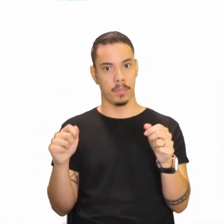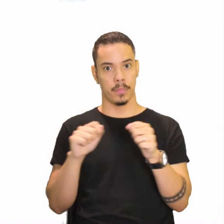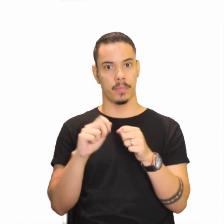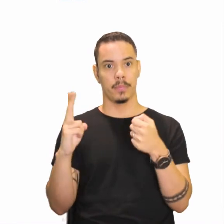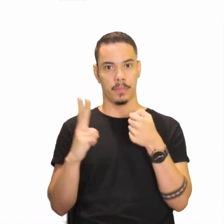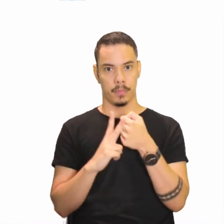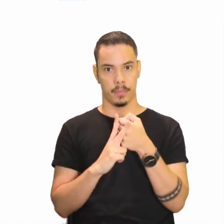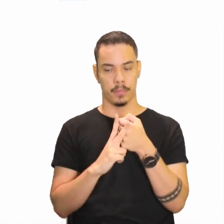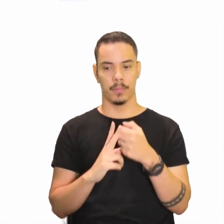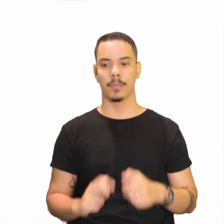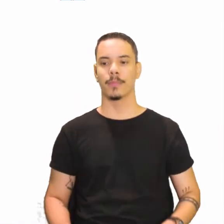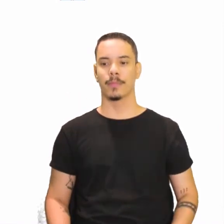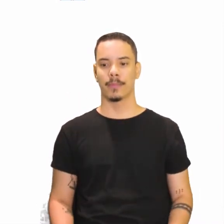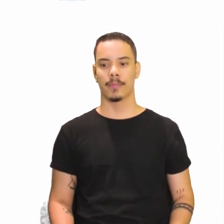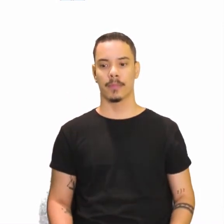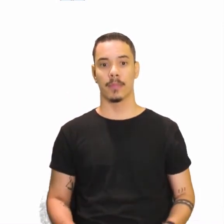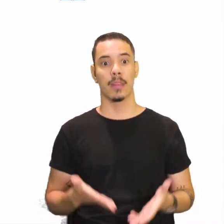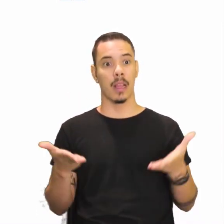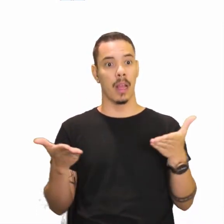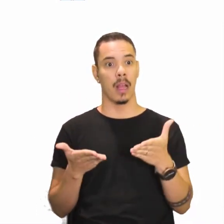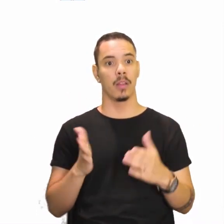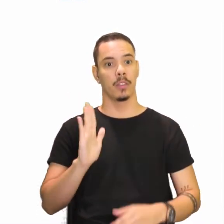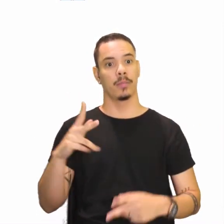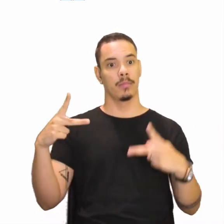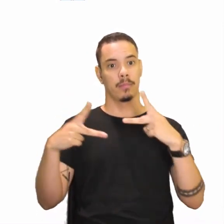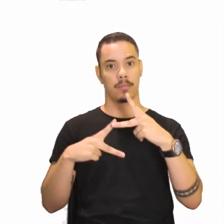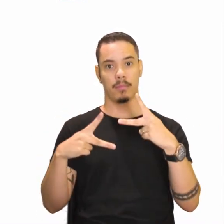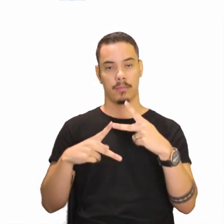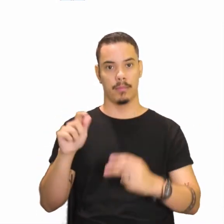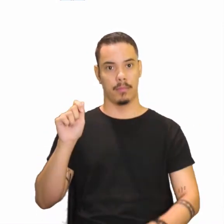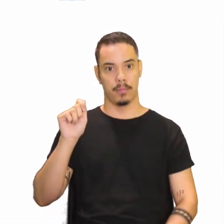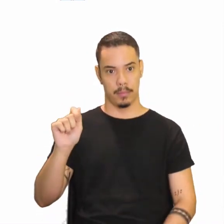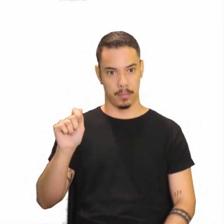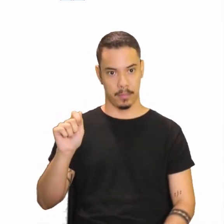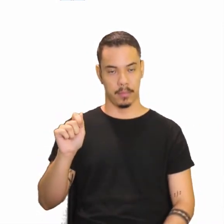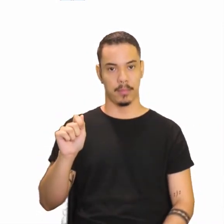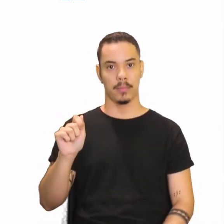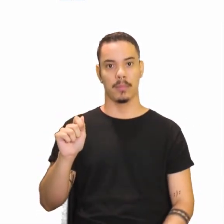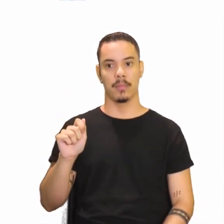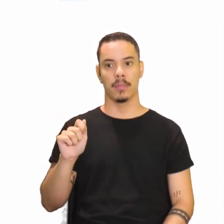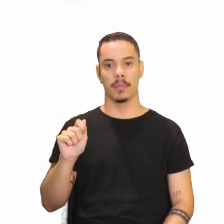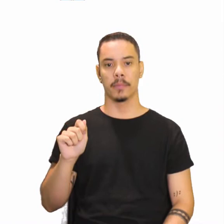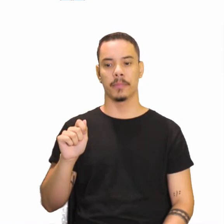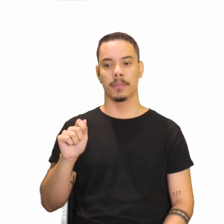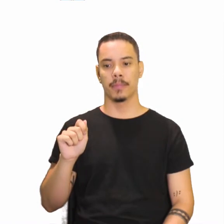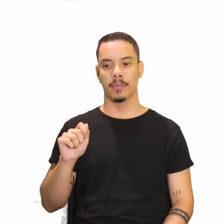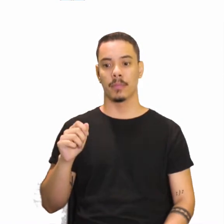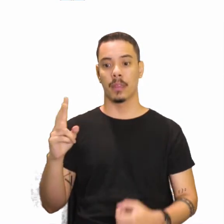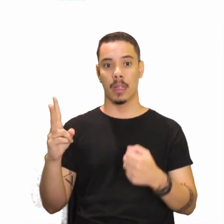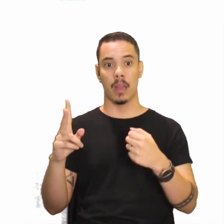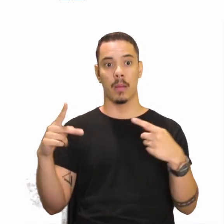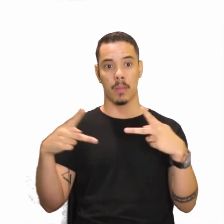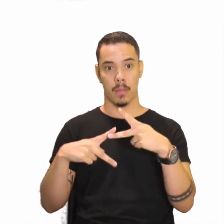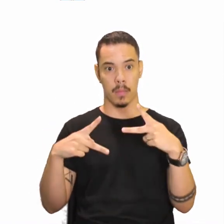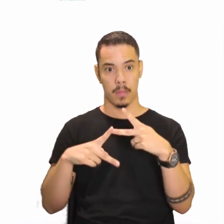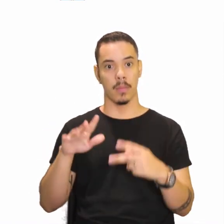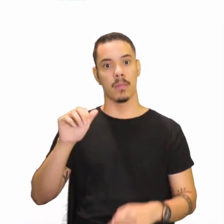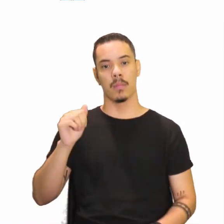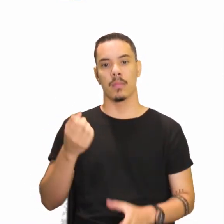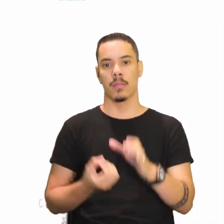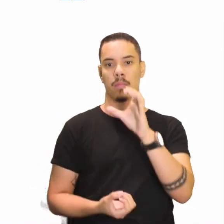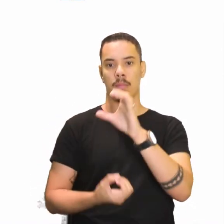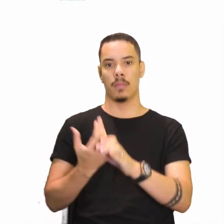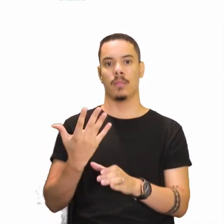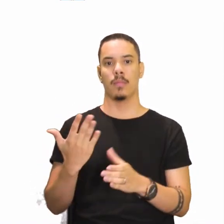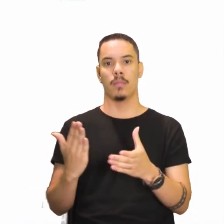haver. Agora, aqui é a preposição a. Vejam bem aqui, ó. A preposição a surge em expressões